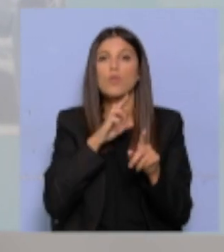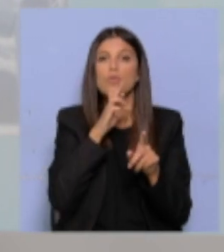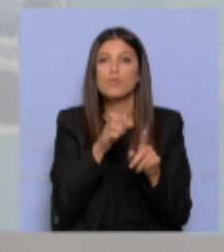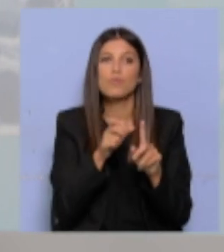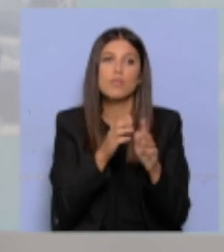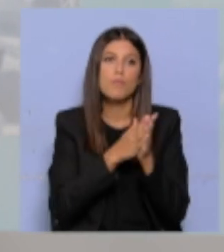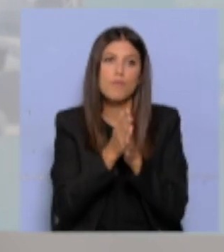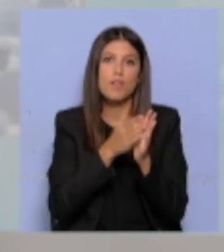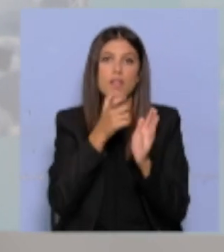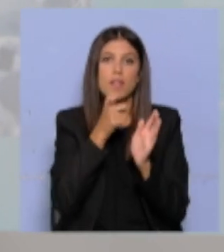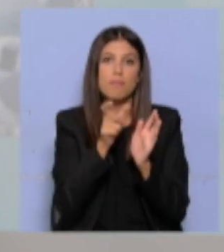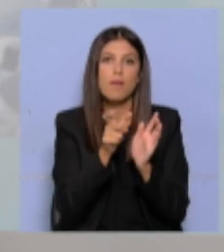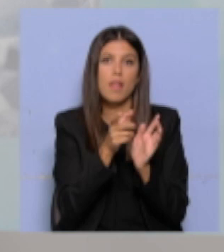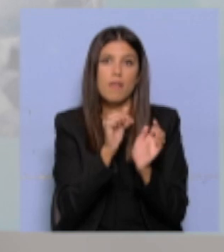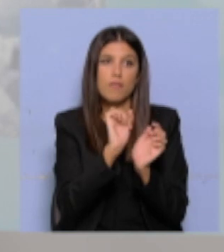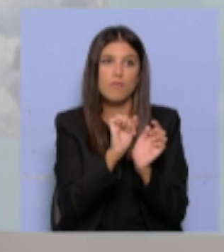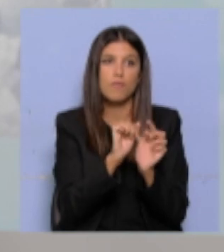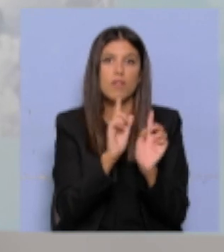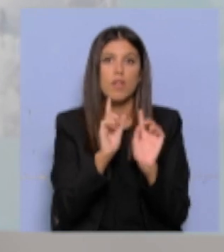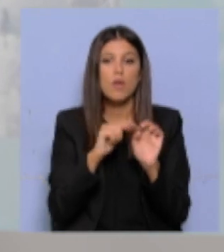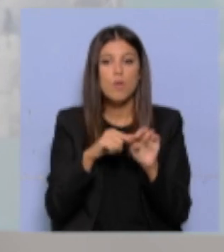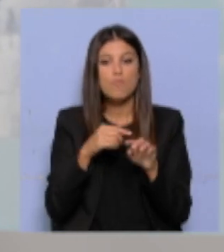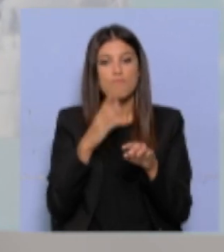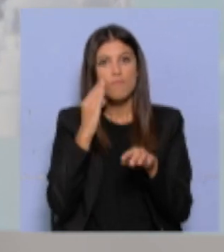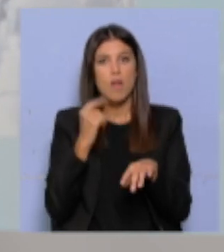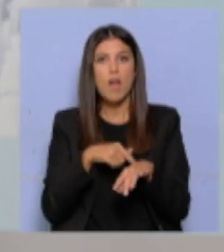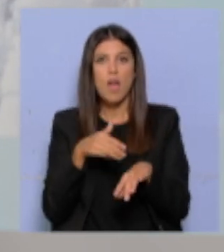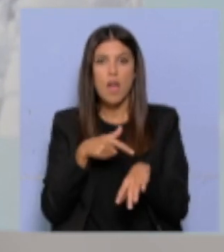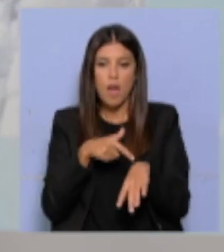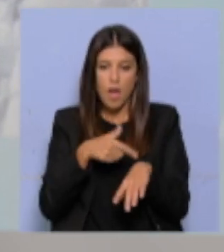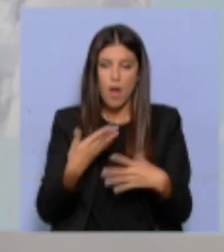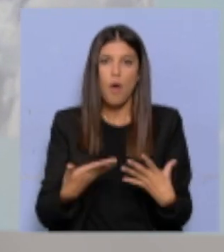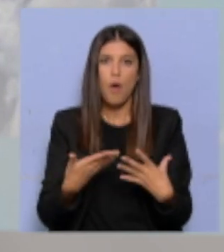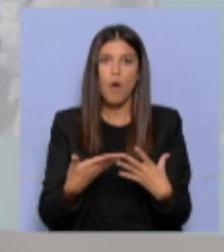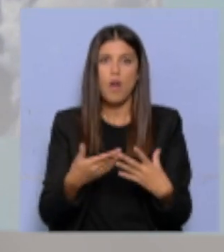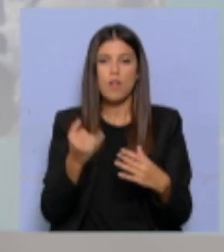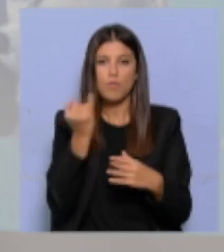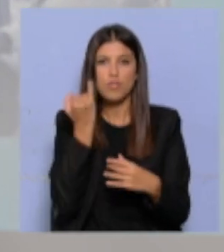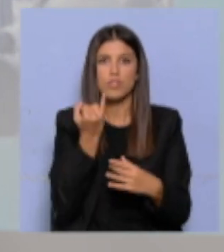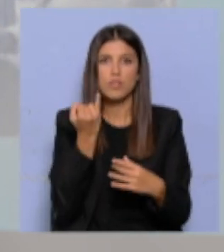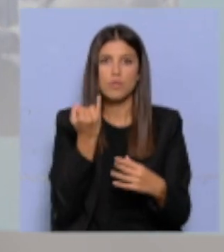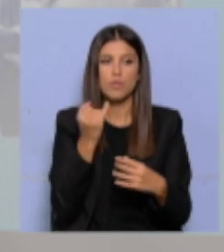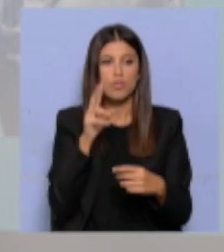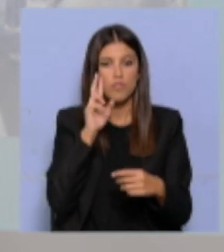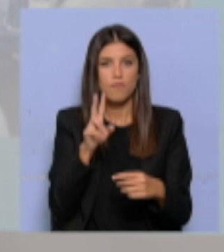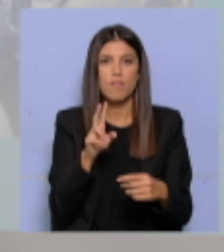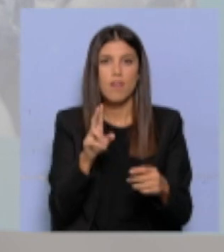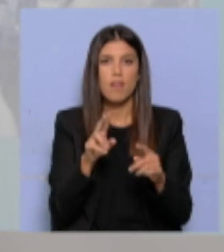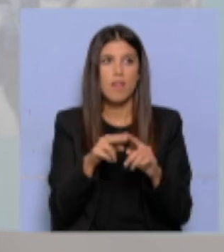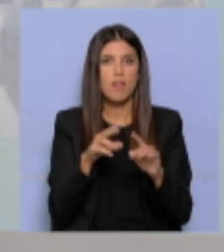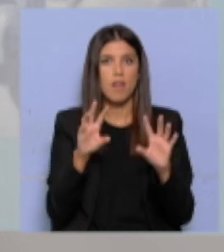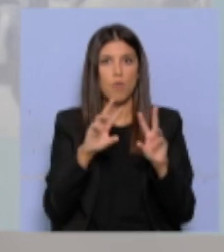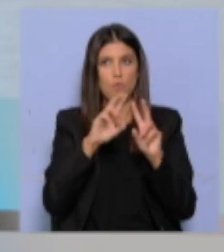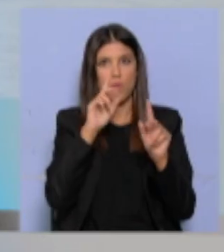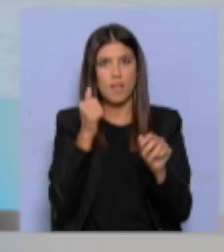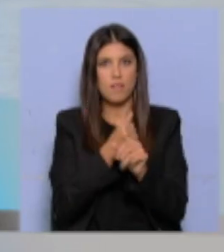palavras. Eu penso que é a hora dos institutos começarem a ver essa dimensão missionária como uma realidade